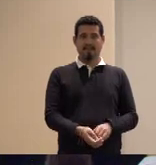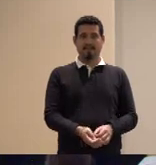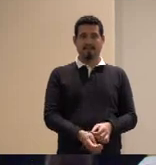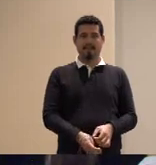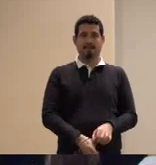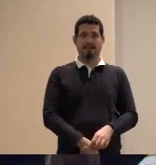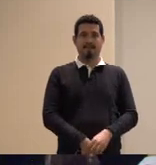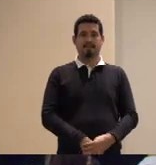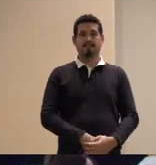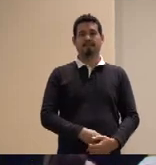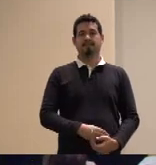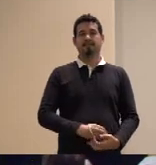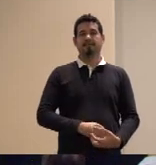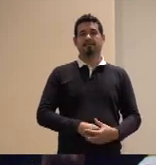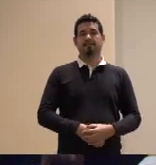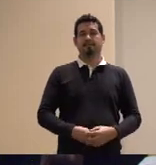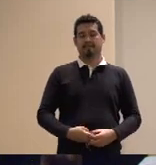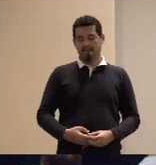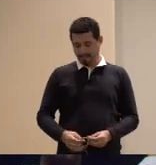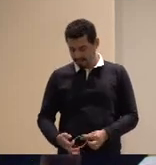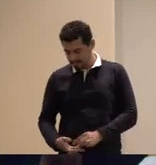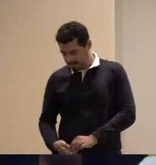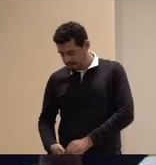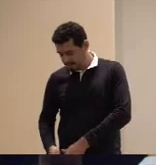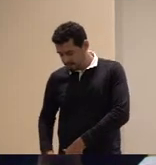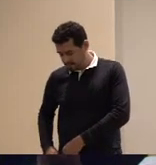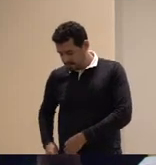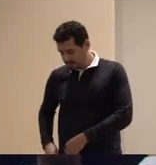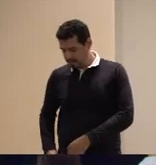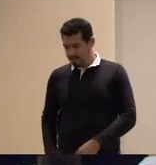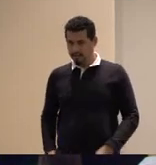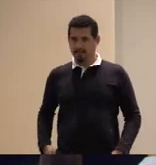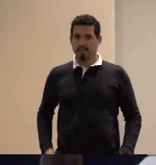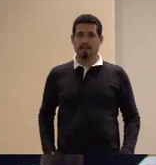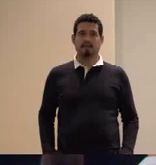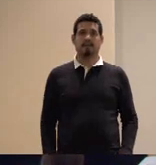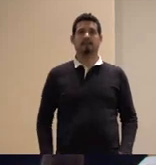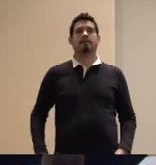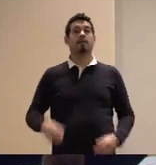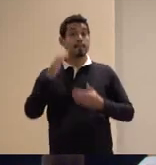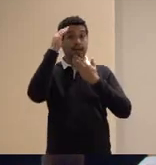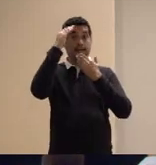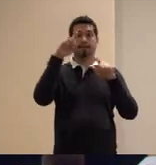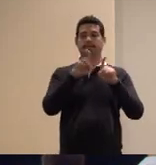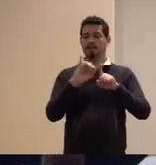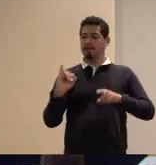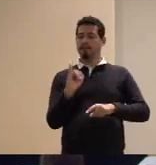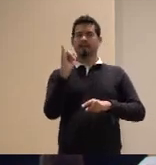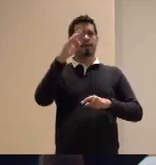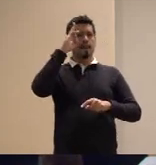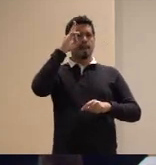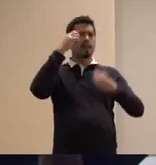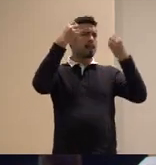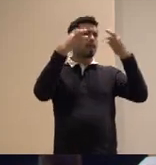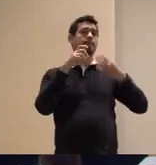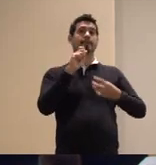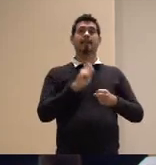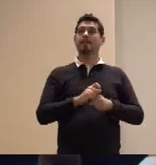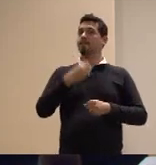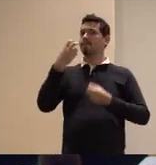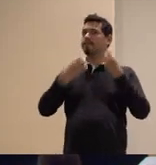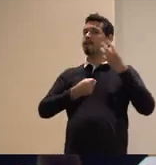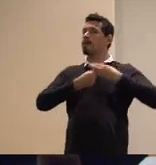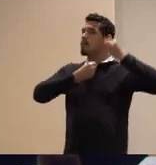Nosso muito obrigado, secretária Maria Cláudia Goulart. Nós gostaríamos de lembrar a todas as autoridades da mesa para que façam sua